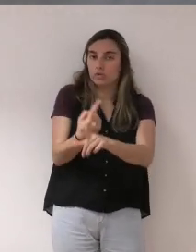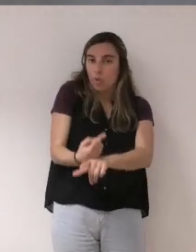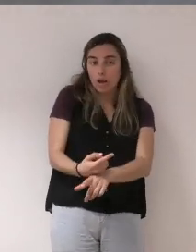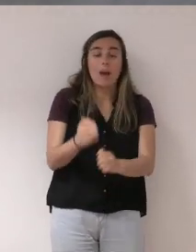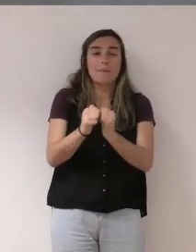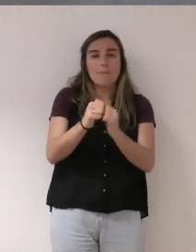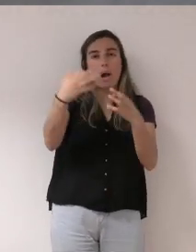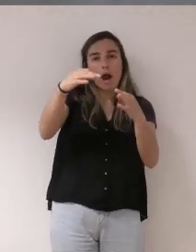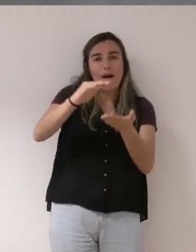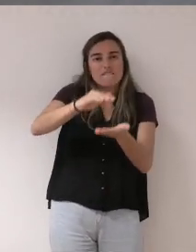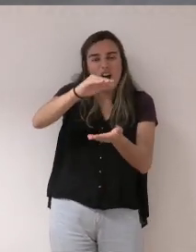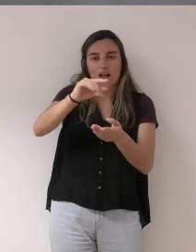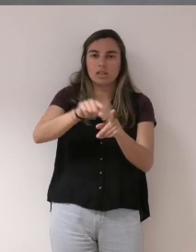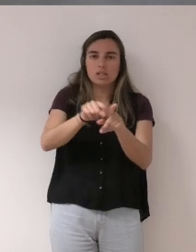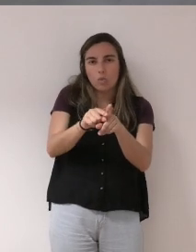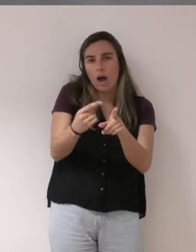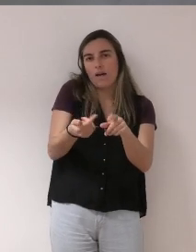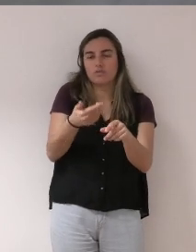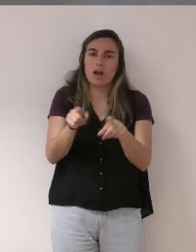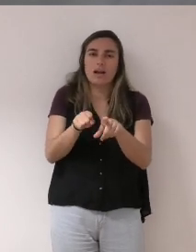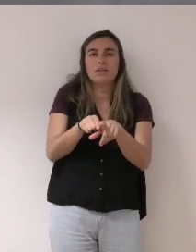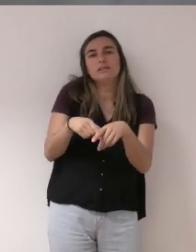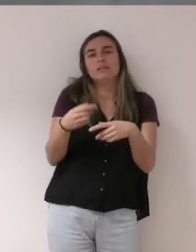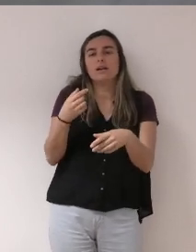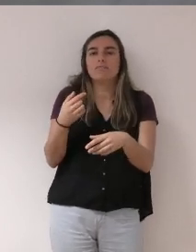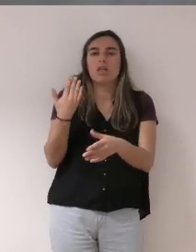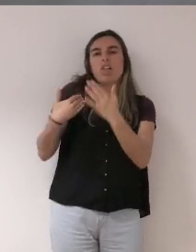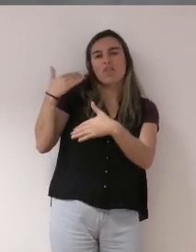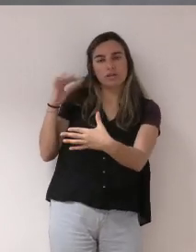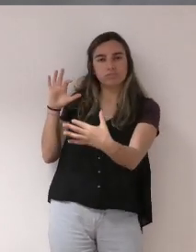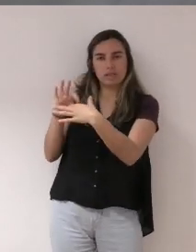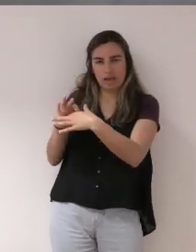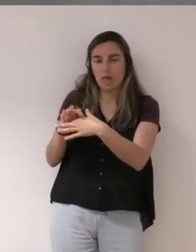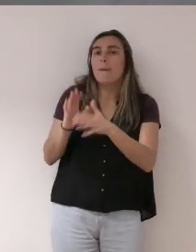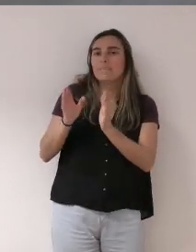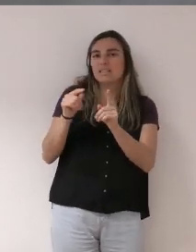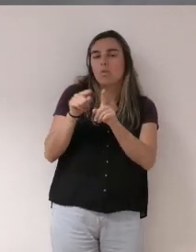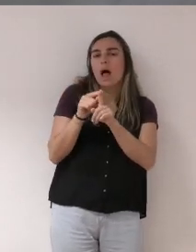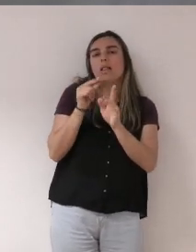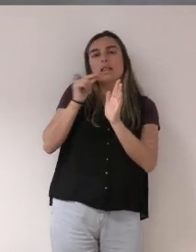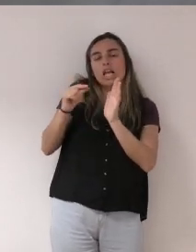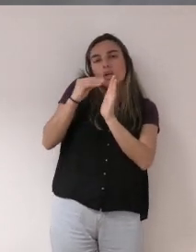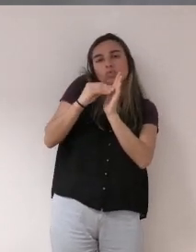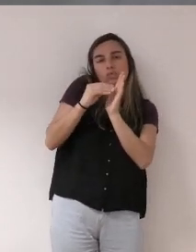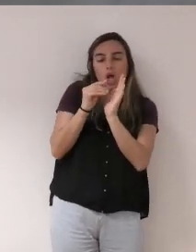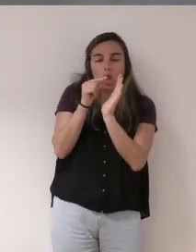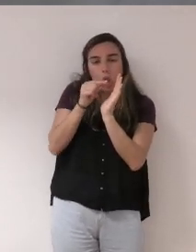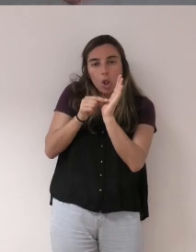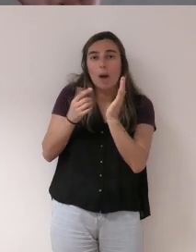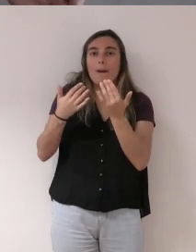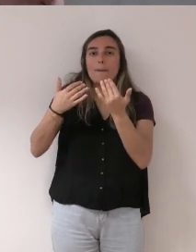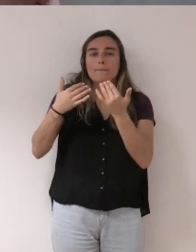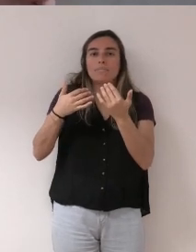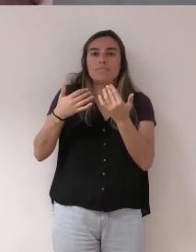papel almaço, altas, rústicas, que exigem uma letra muito pequena. Bom, mas de facto